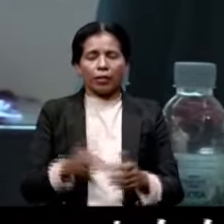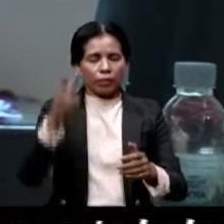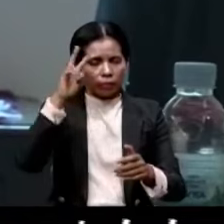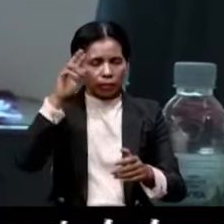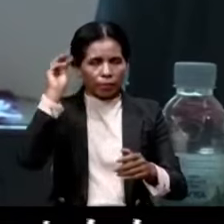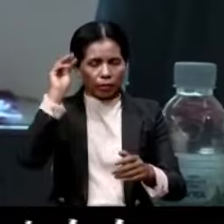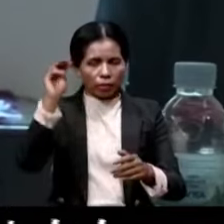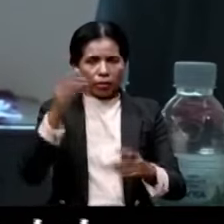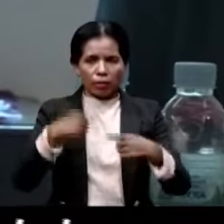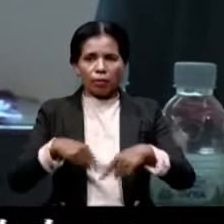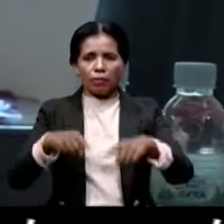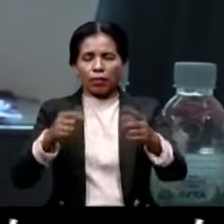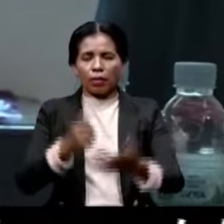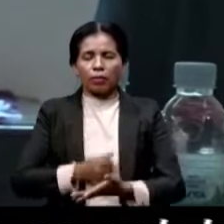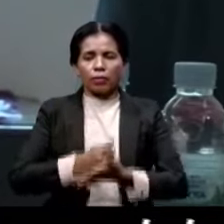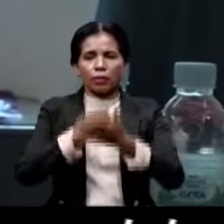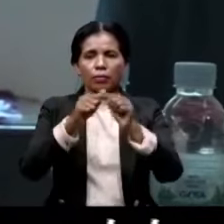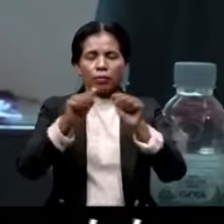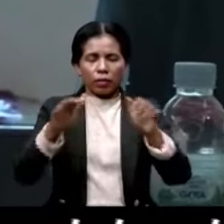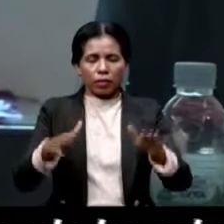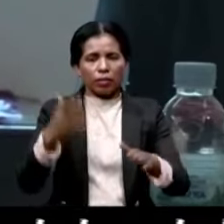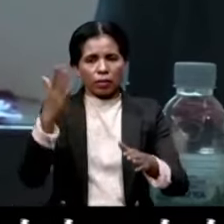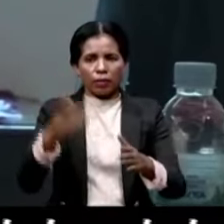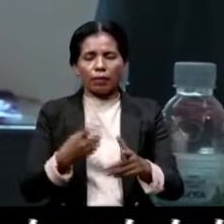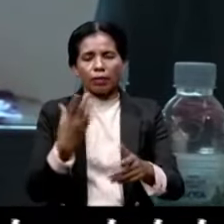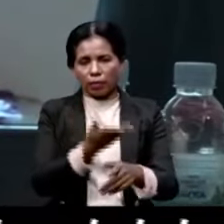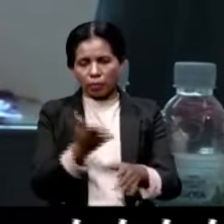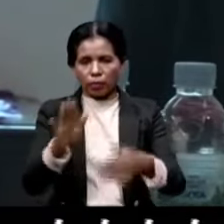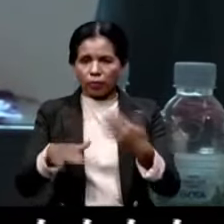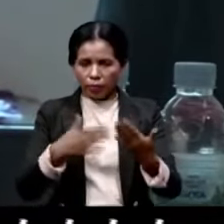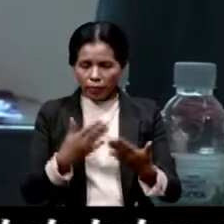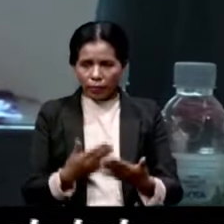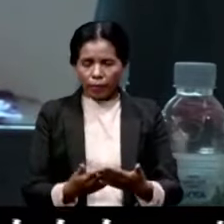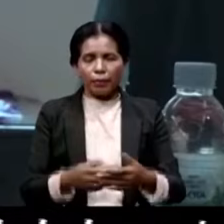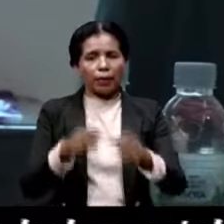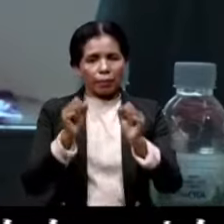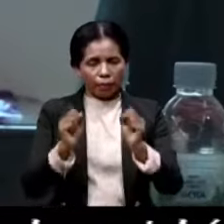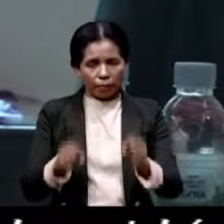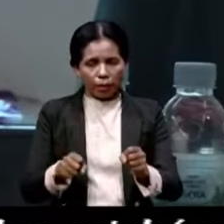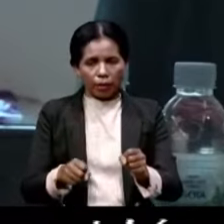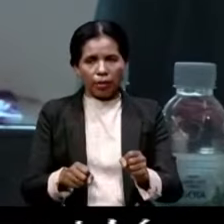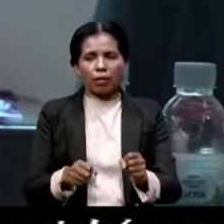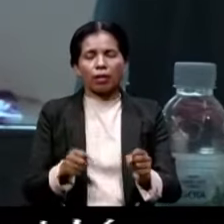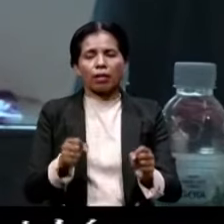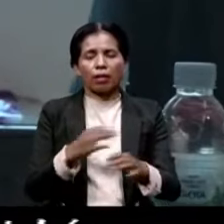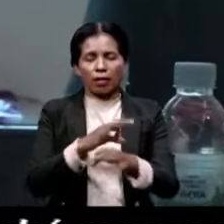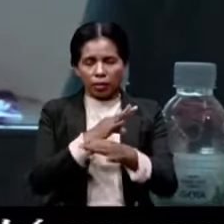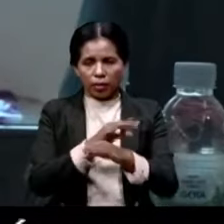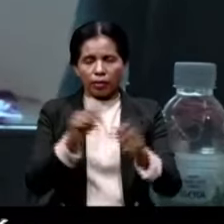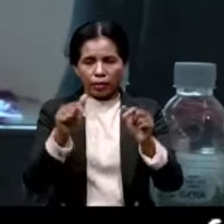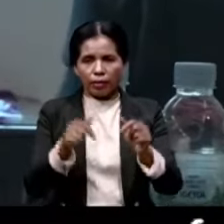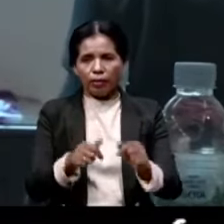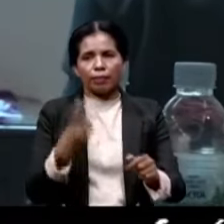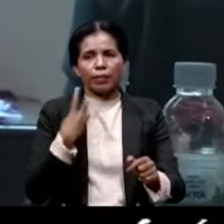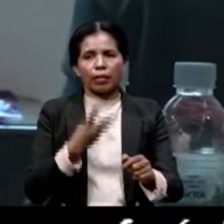na Beatuna, ela vai a tua apoio à administração na CRAI, e da Bocira, dele consegue a dia de né? E